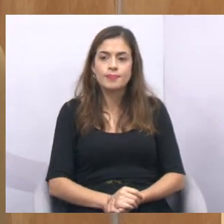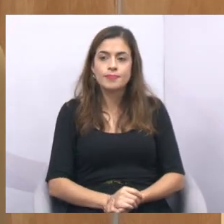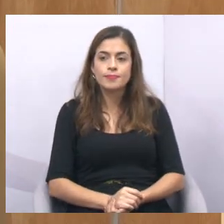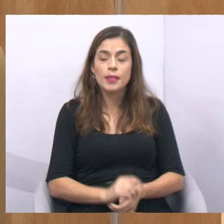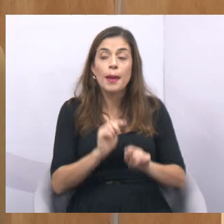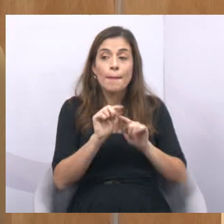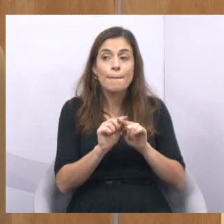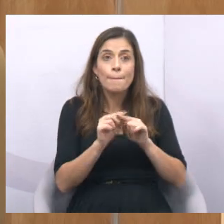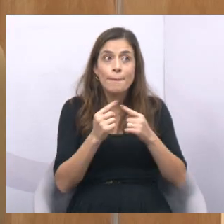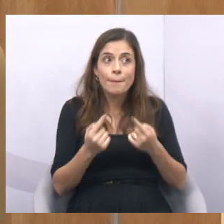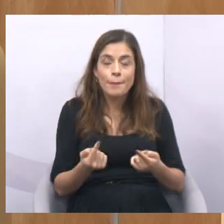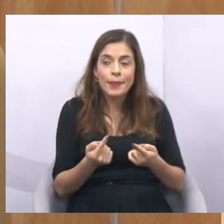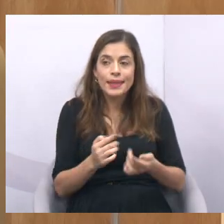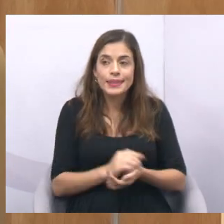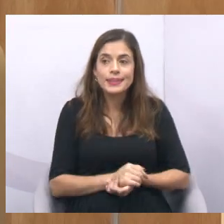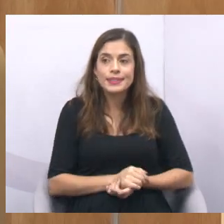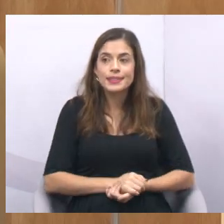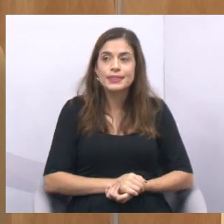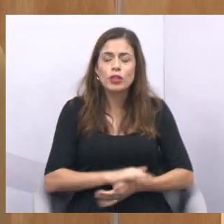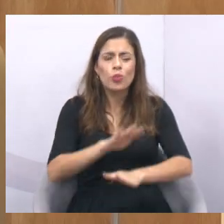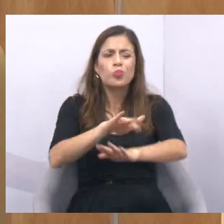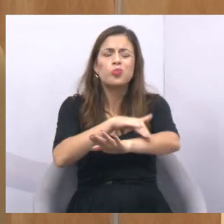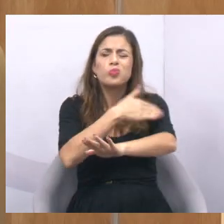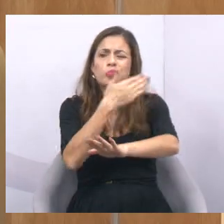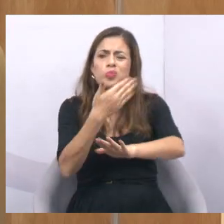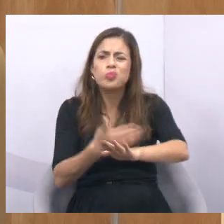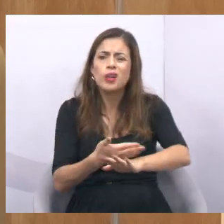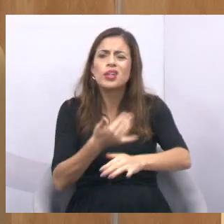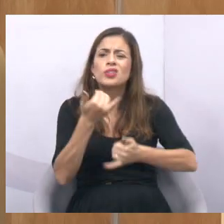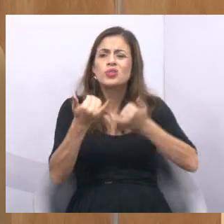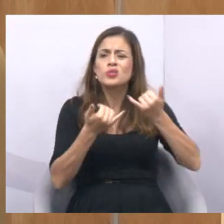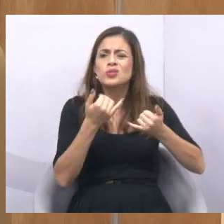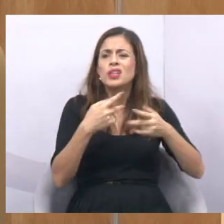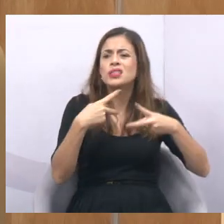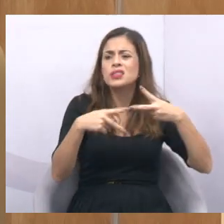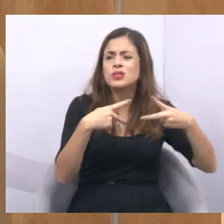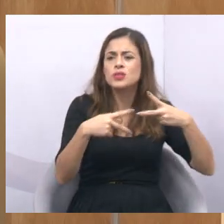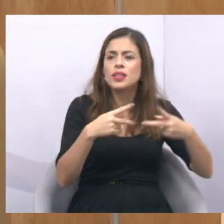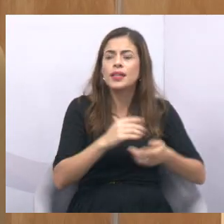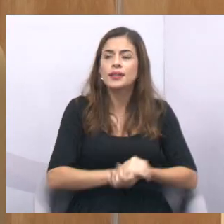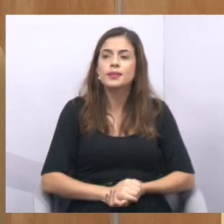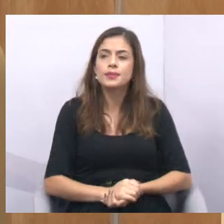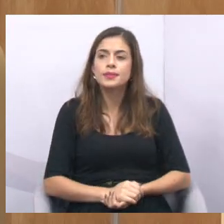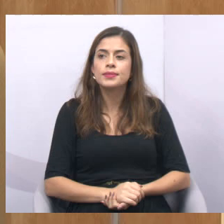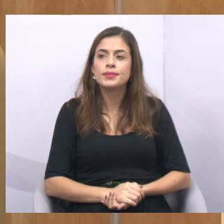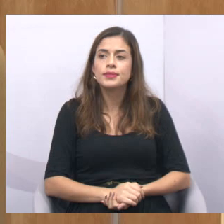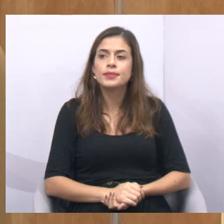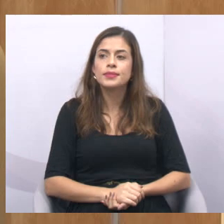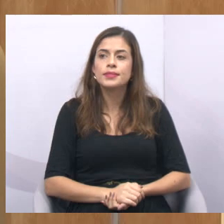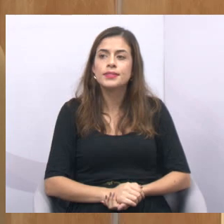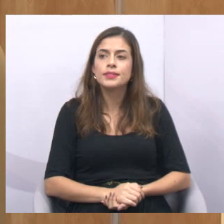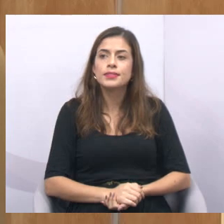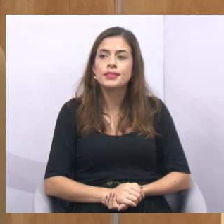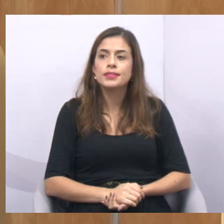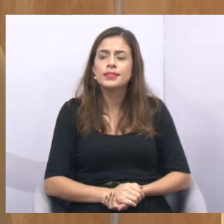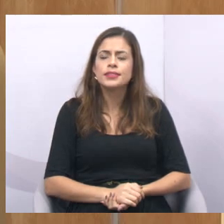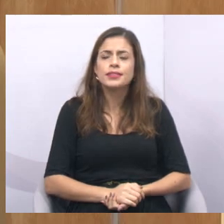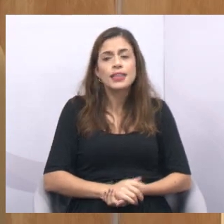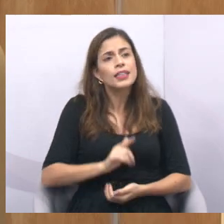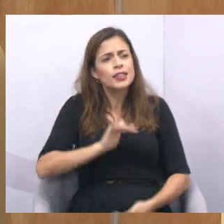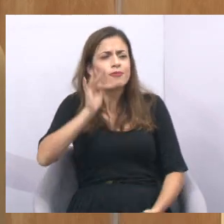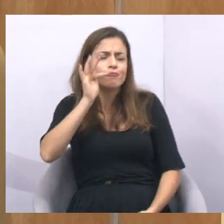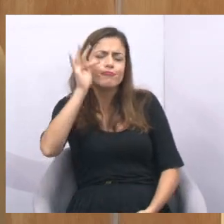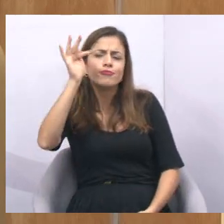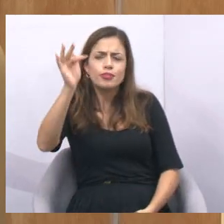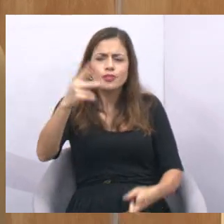Mas eu, nesse período que eu jogava em São José, que eu era um cara de futuro, né, em